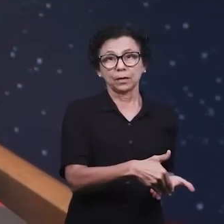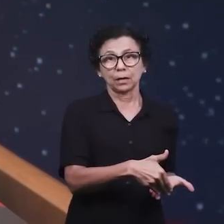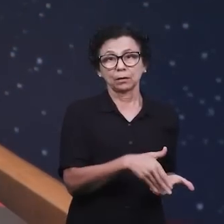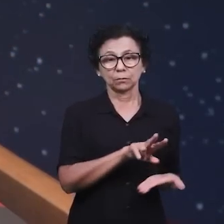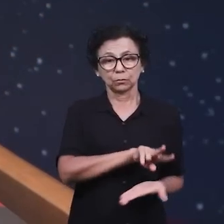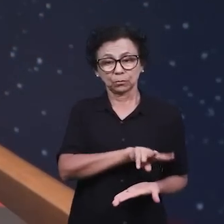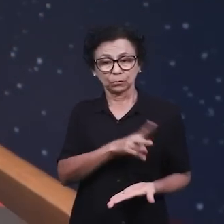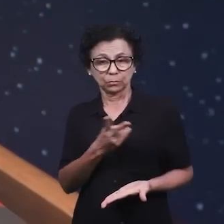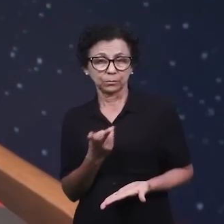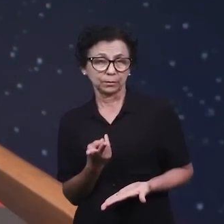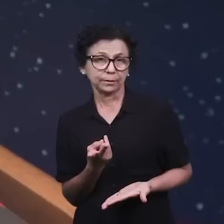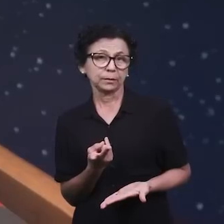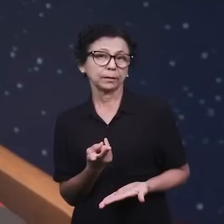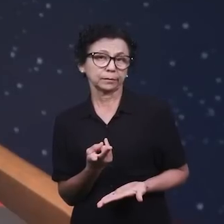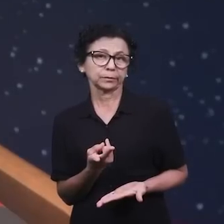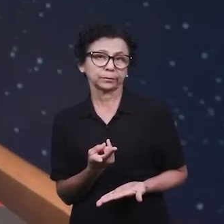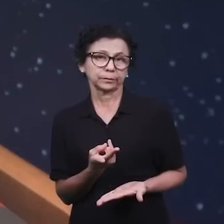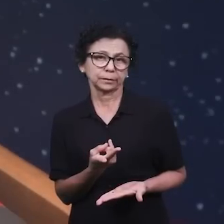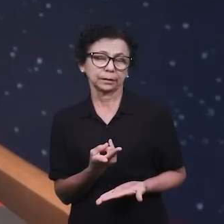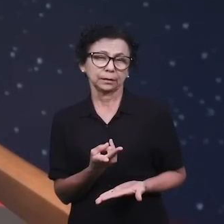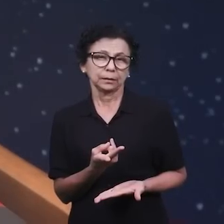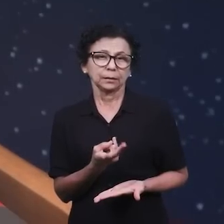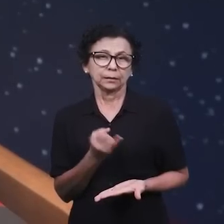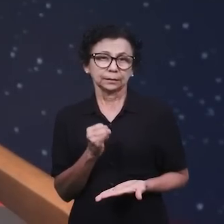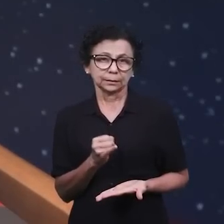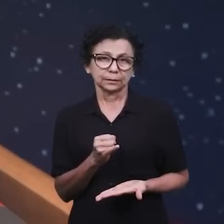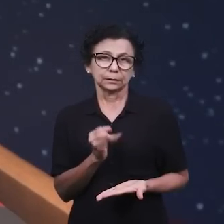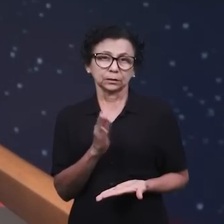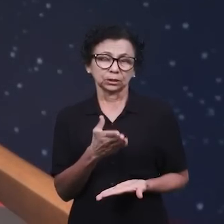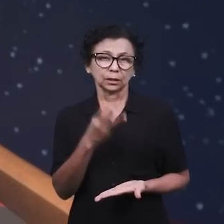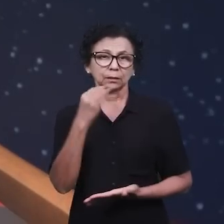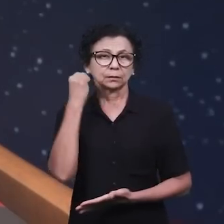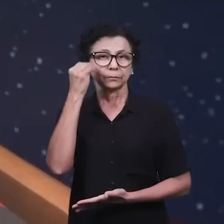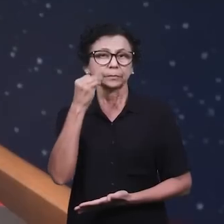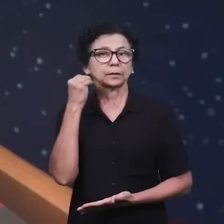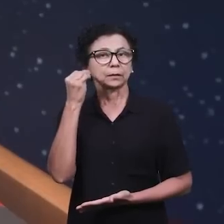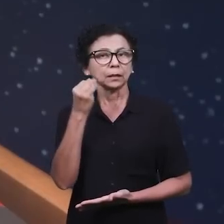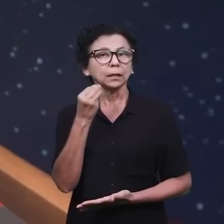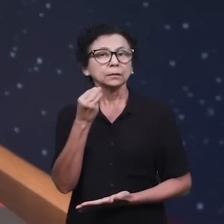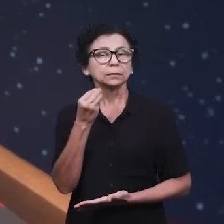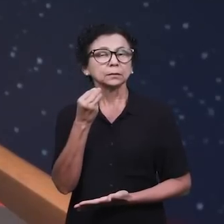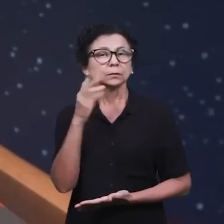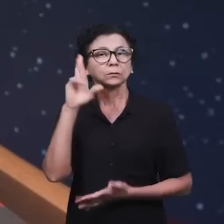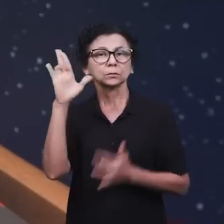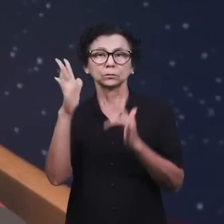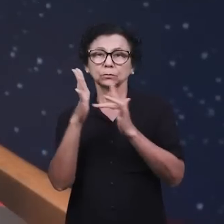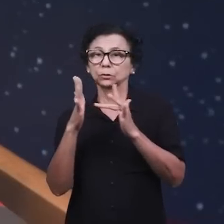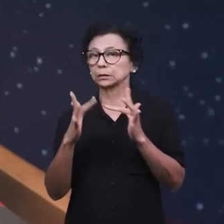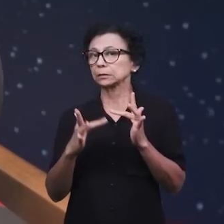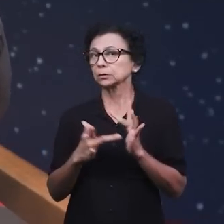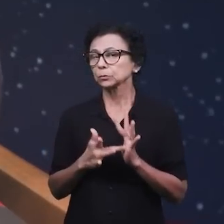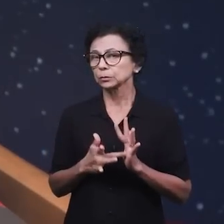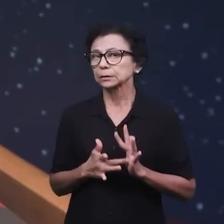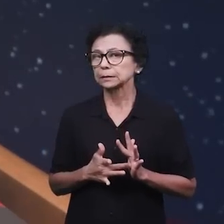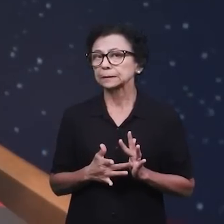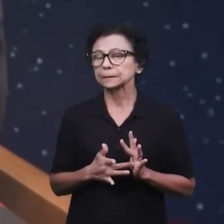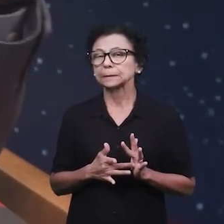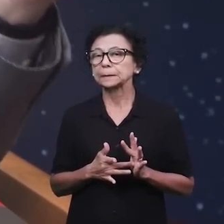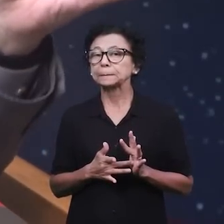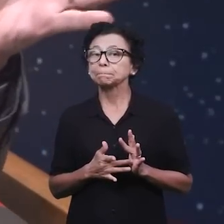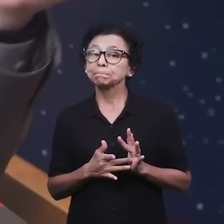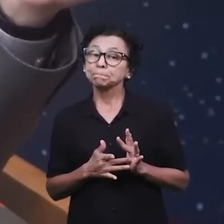está comprometido com a voz do Espírito Santo e com a revelação. A igreja infiel é exatamente